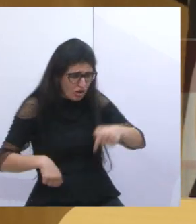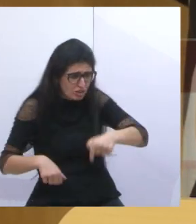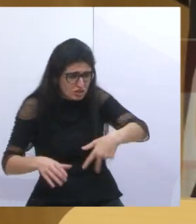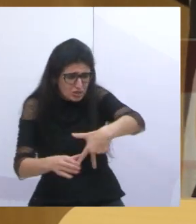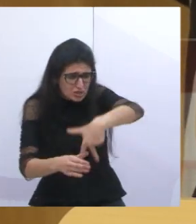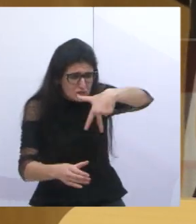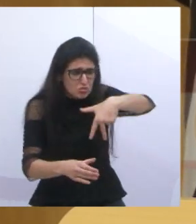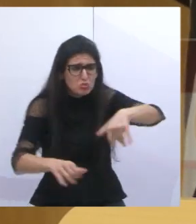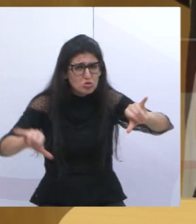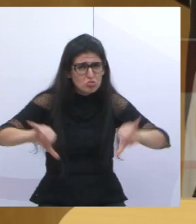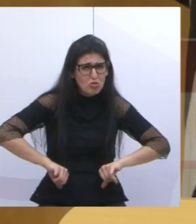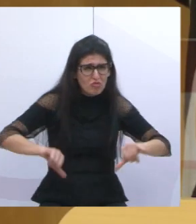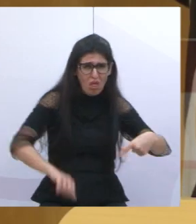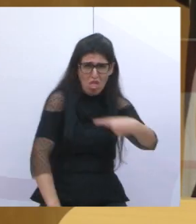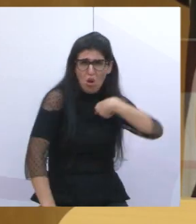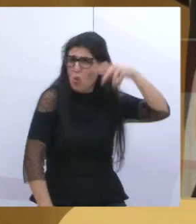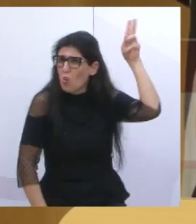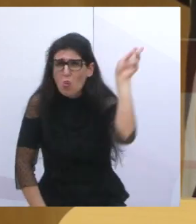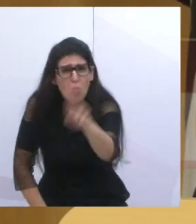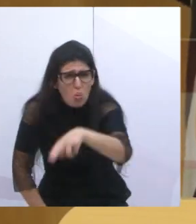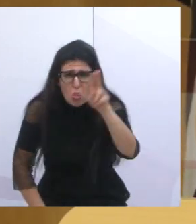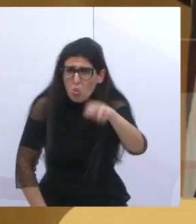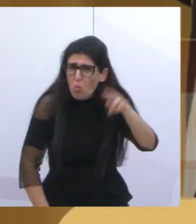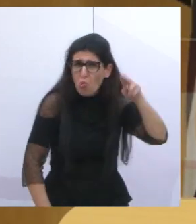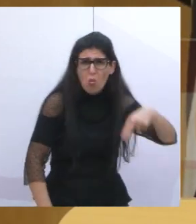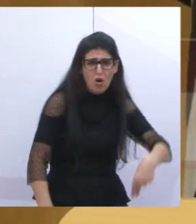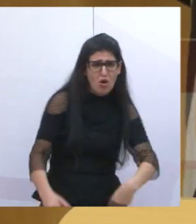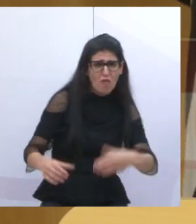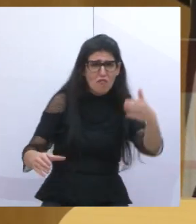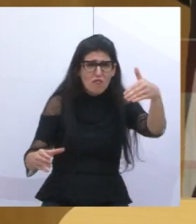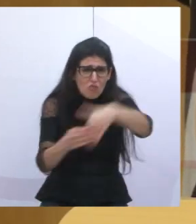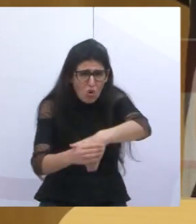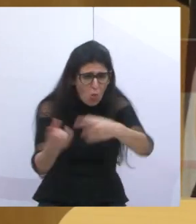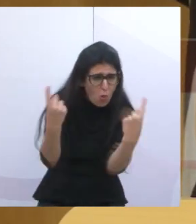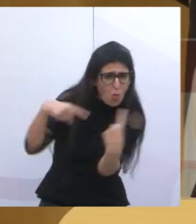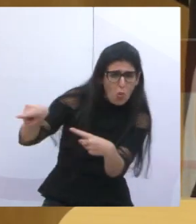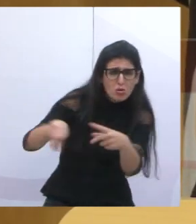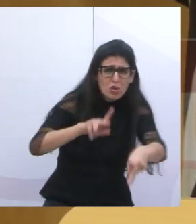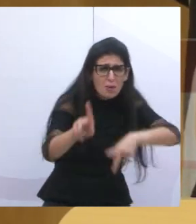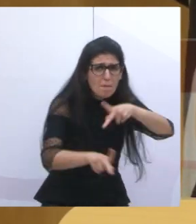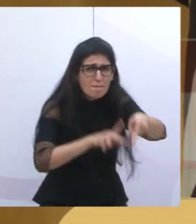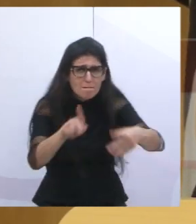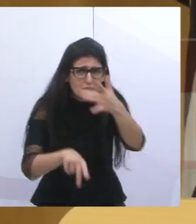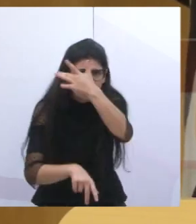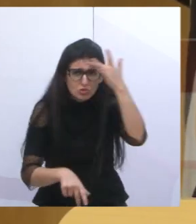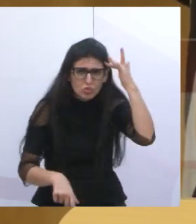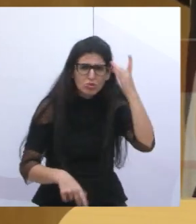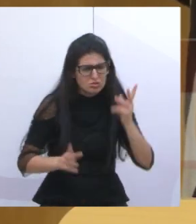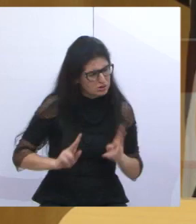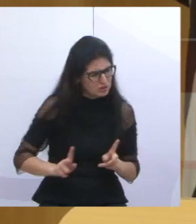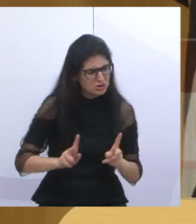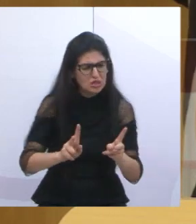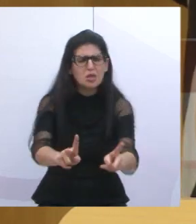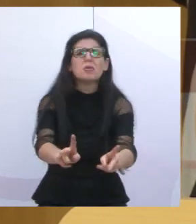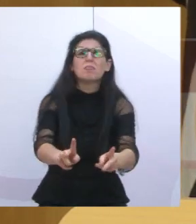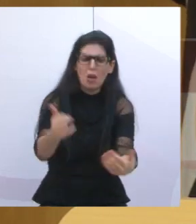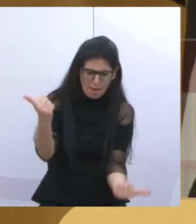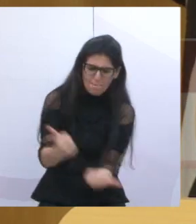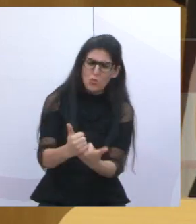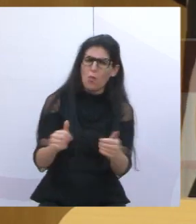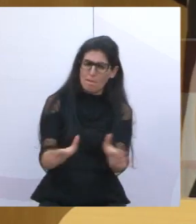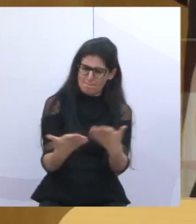mas eu nunca votei contra essa população da cidade de Jacareí. Sempre voto favorável à população.